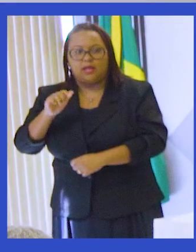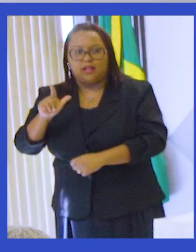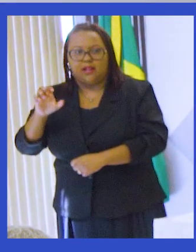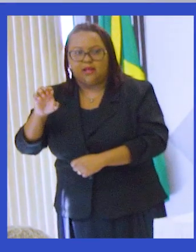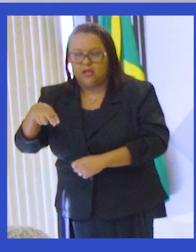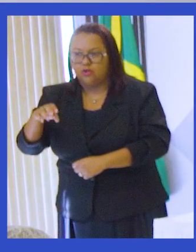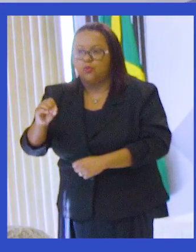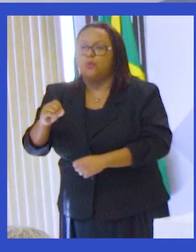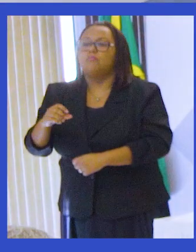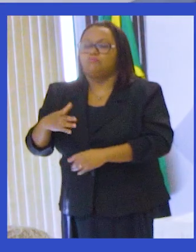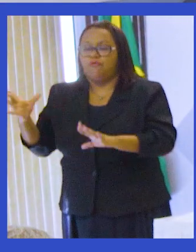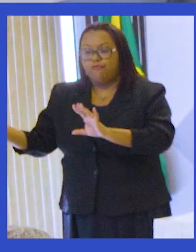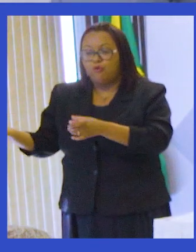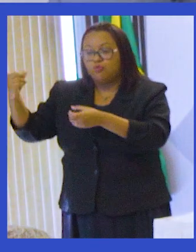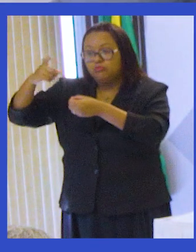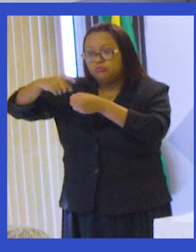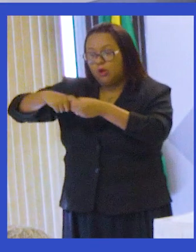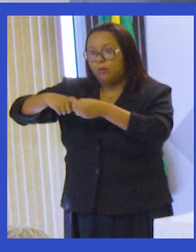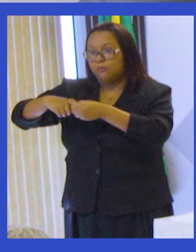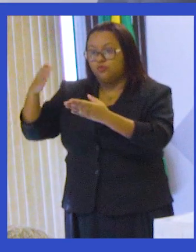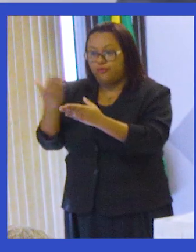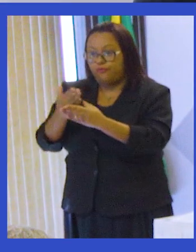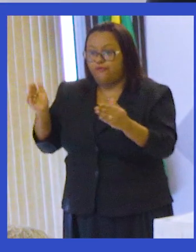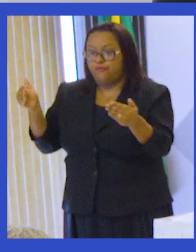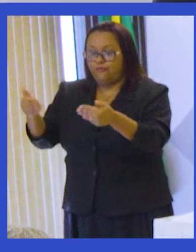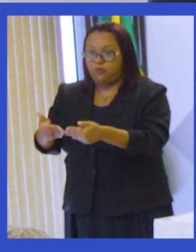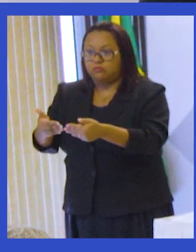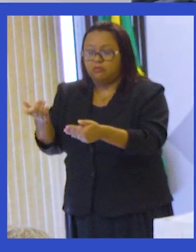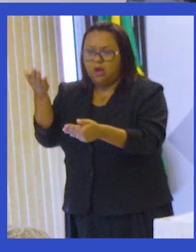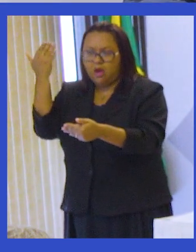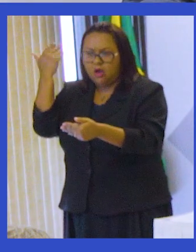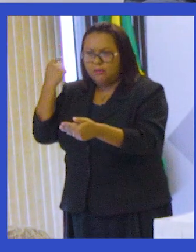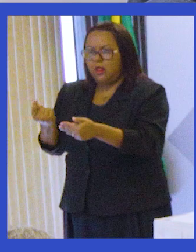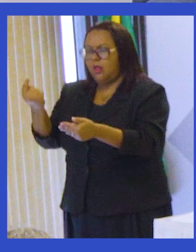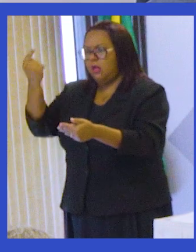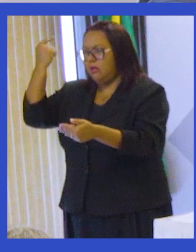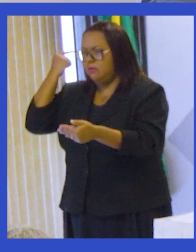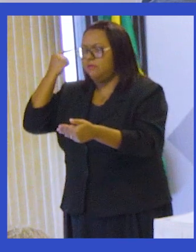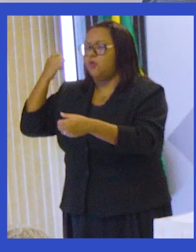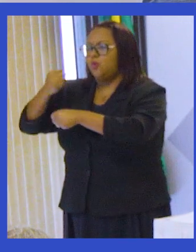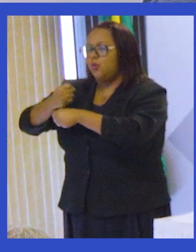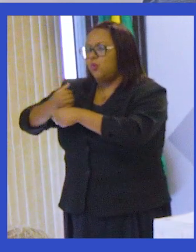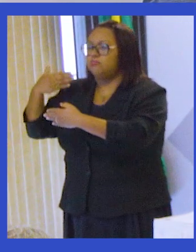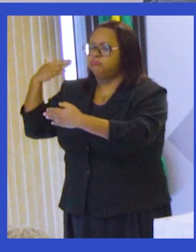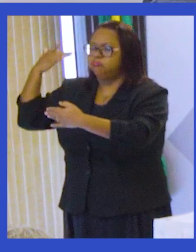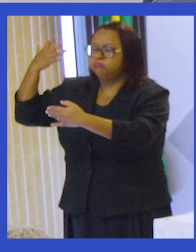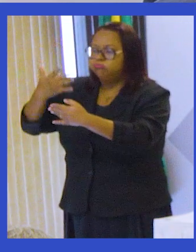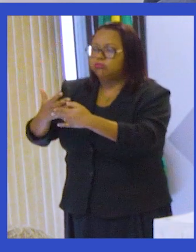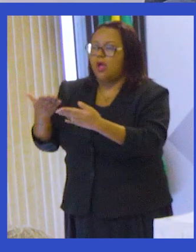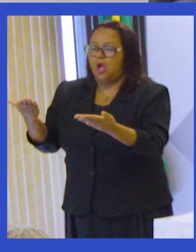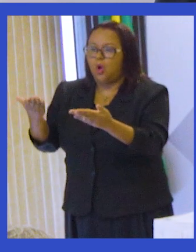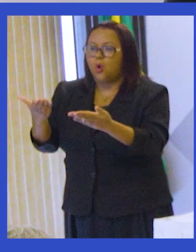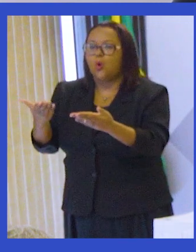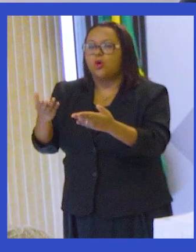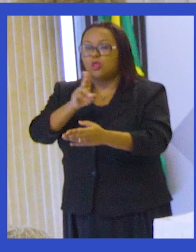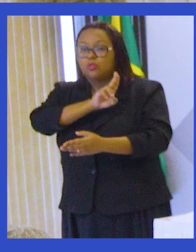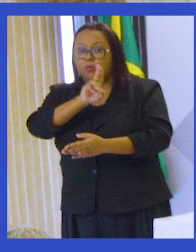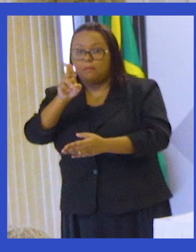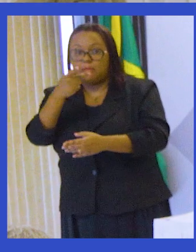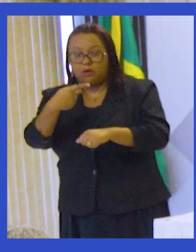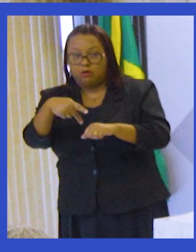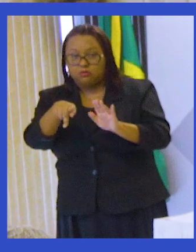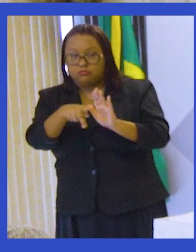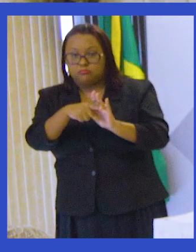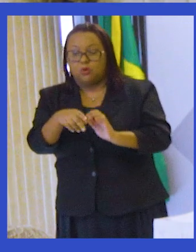Nós restabelecemos o fórum ainda da época que foi instituído e hoje estamos aqui nomeando